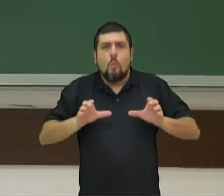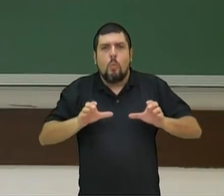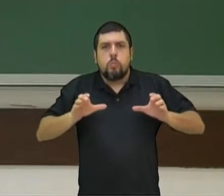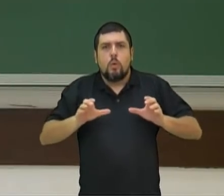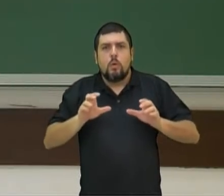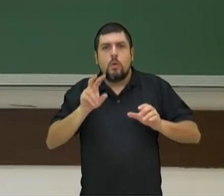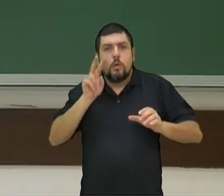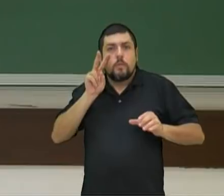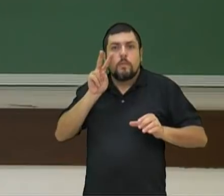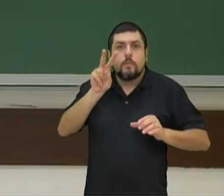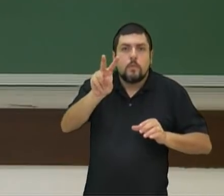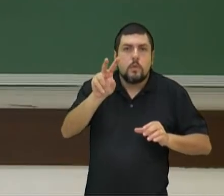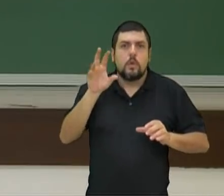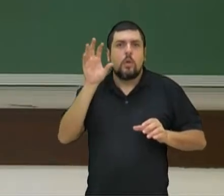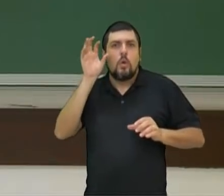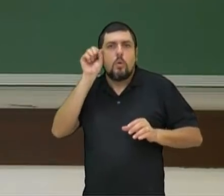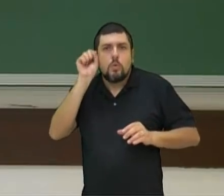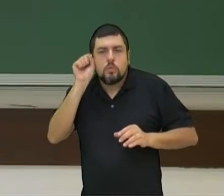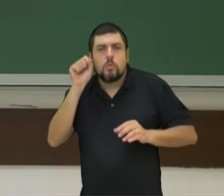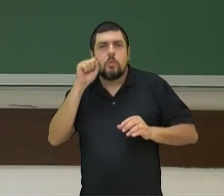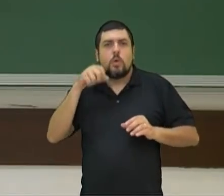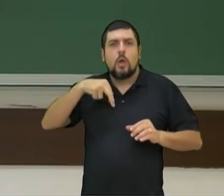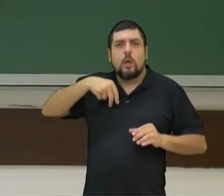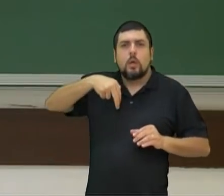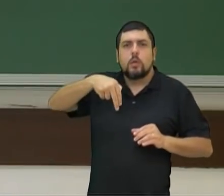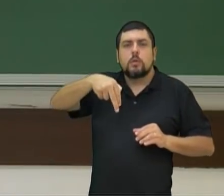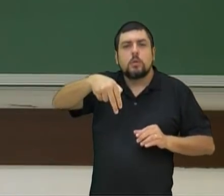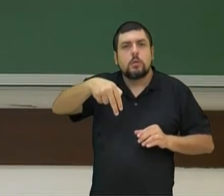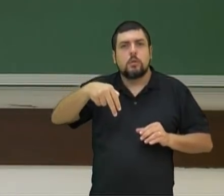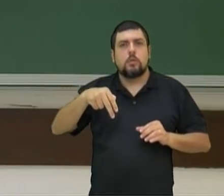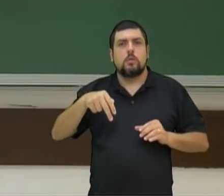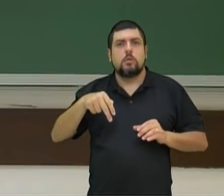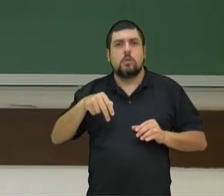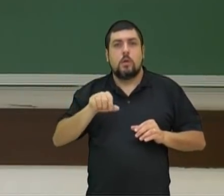você ouvir, você andar. Então qualquer